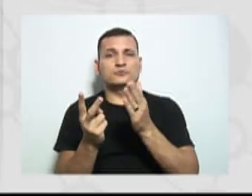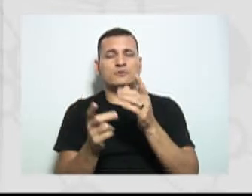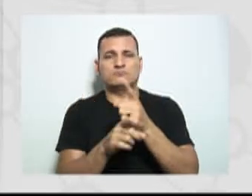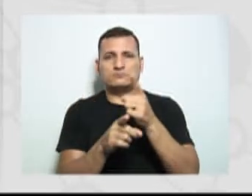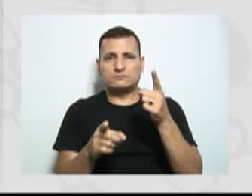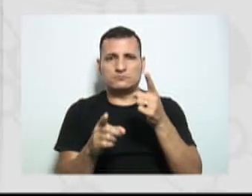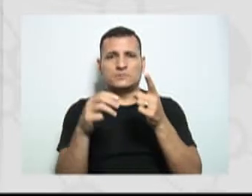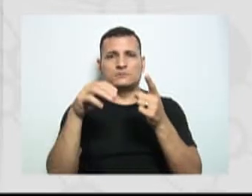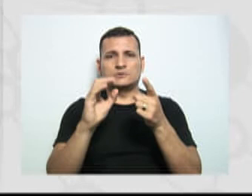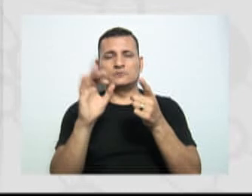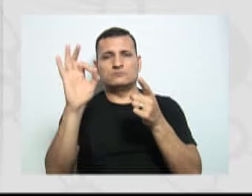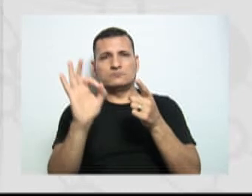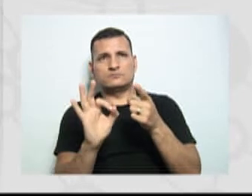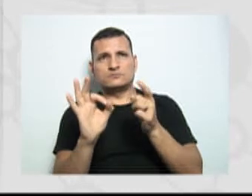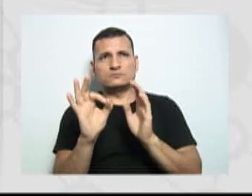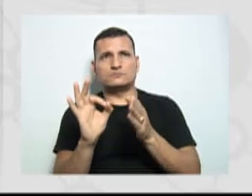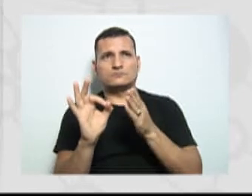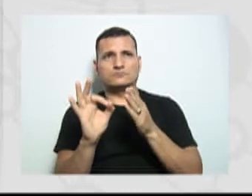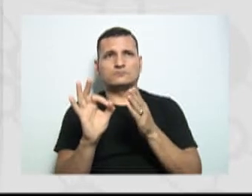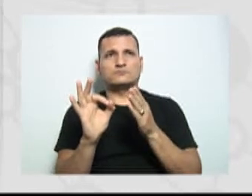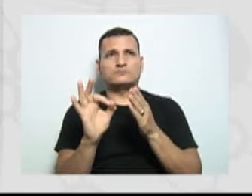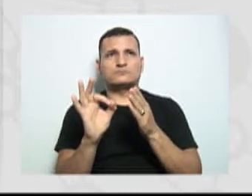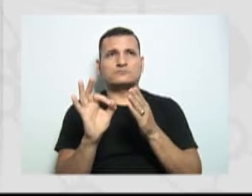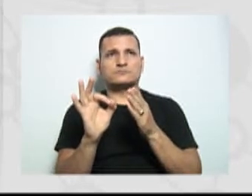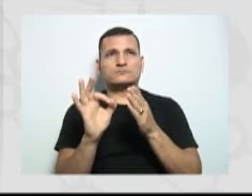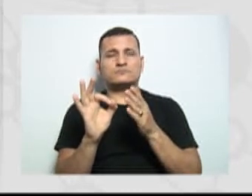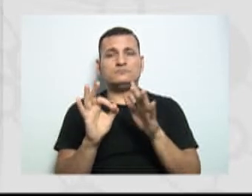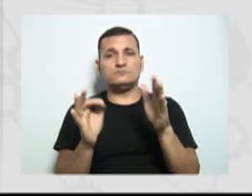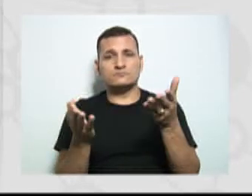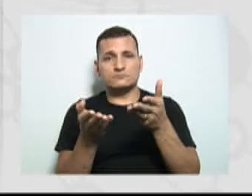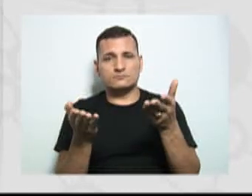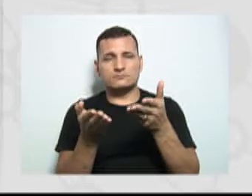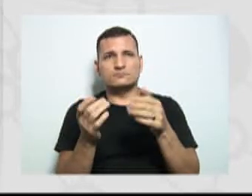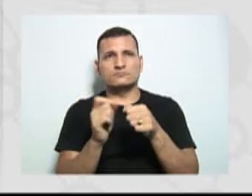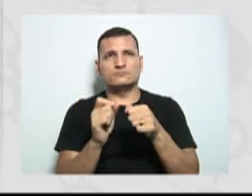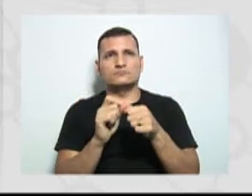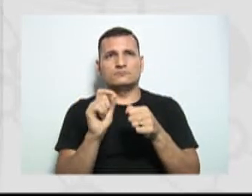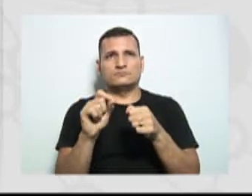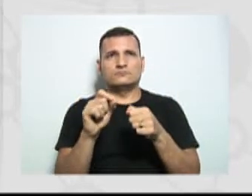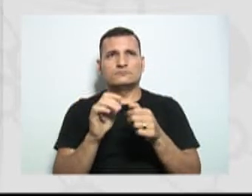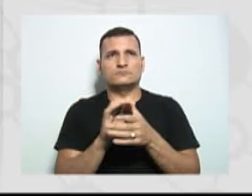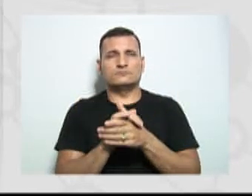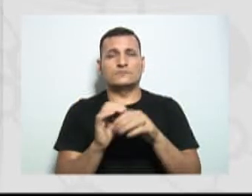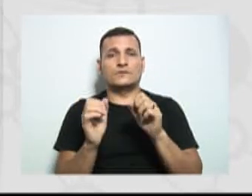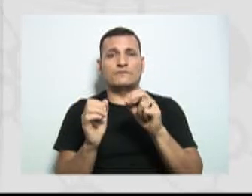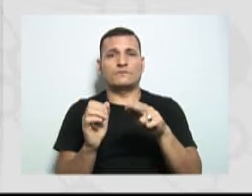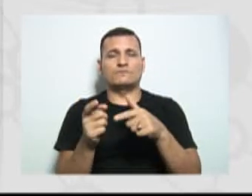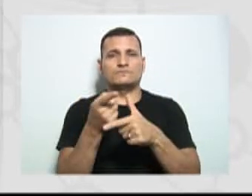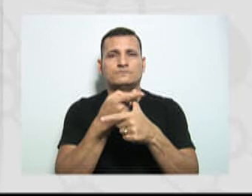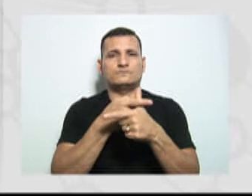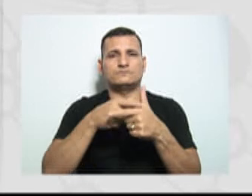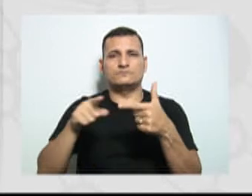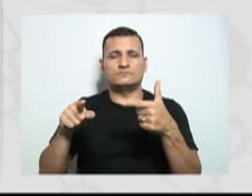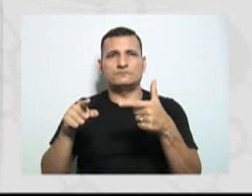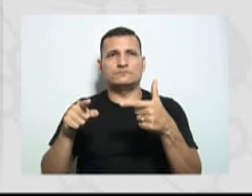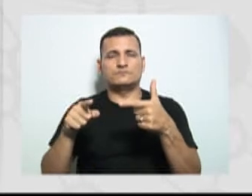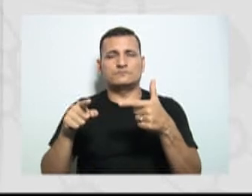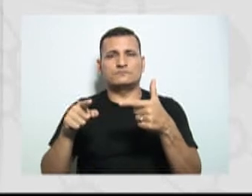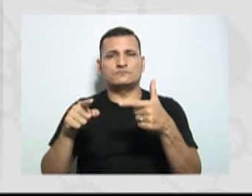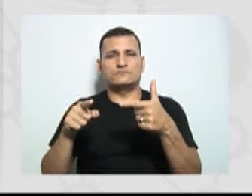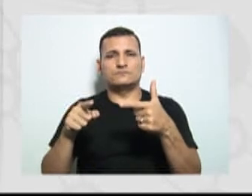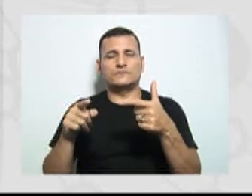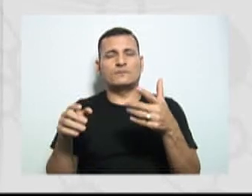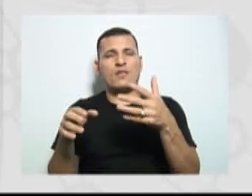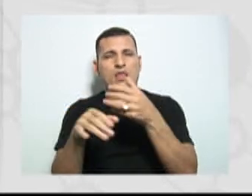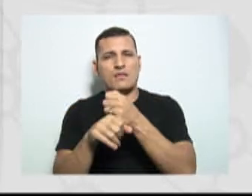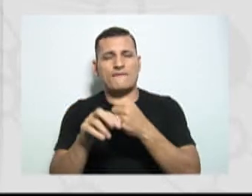contribuição? Certo, na questão passada eu achei. Agora eu faço o quê? Eu vou dividi-la pela minha receita